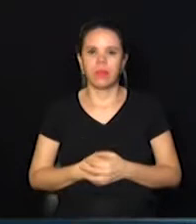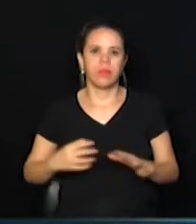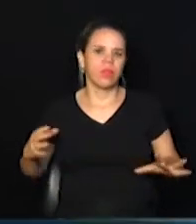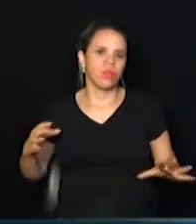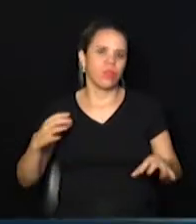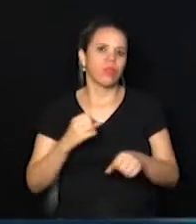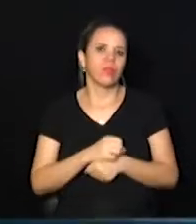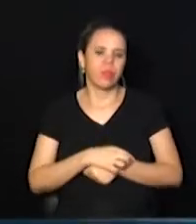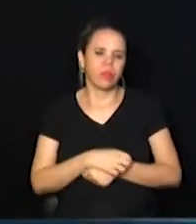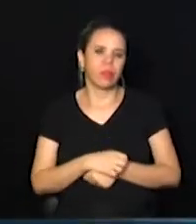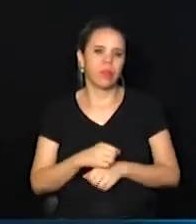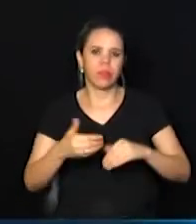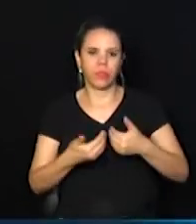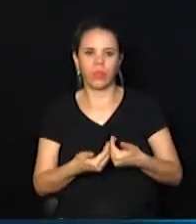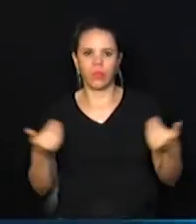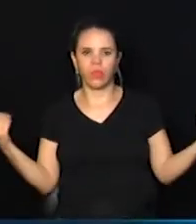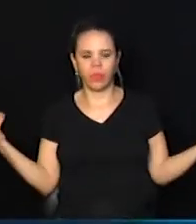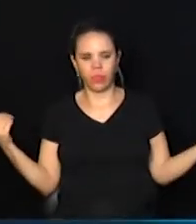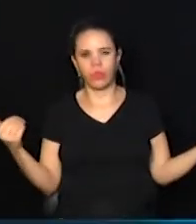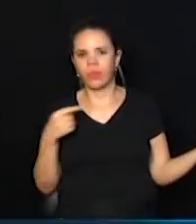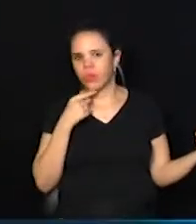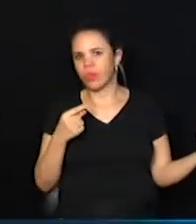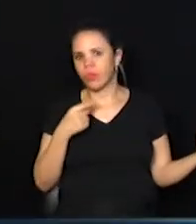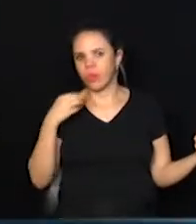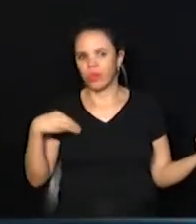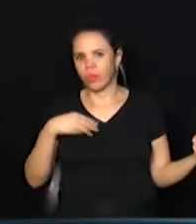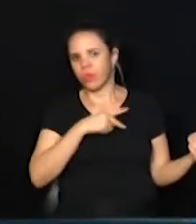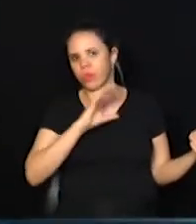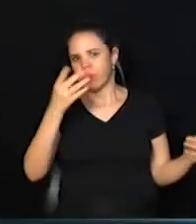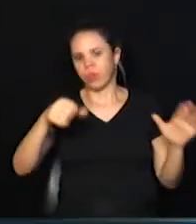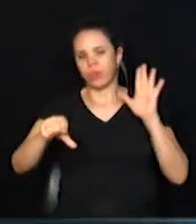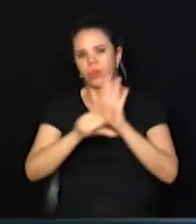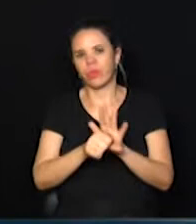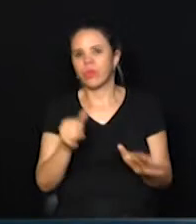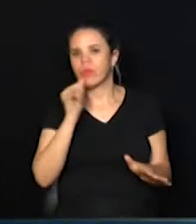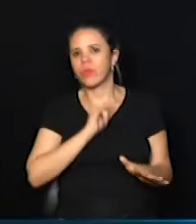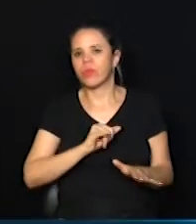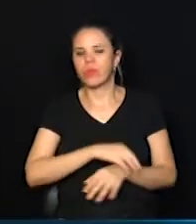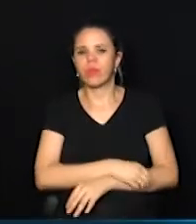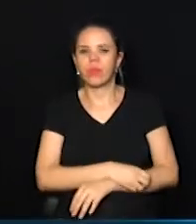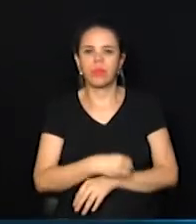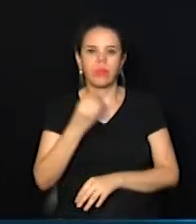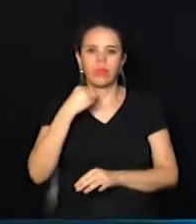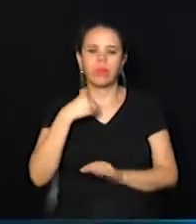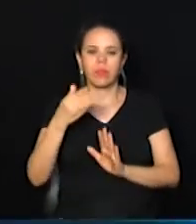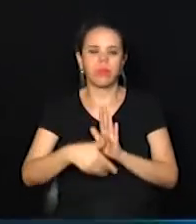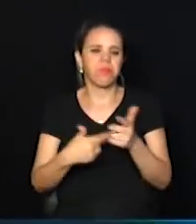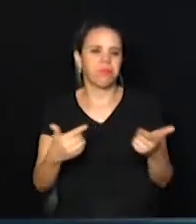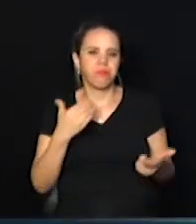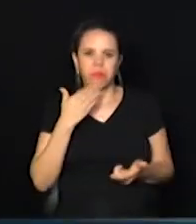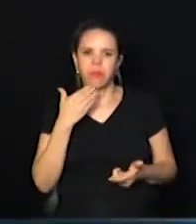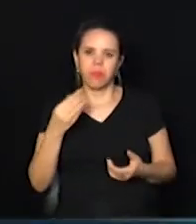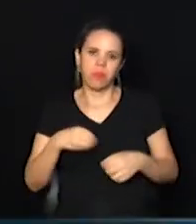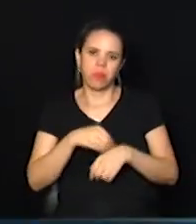unanimidade, afastando a tese do Ministério Público de teria ocorrido um crime banal. Os indícios eram fracos, insuficientes para levar